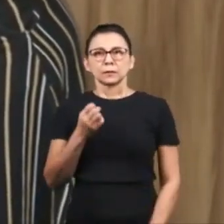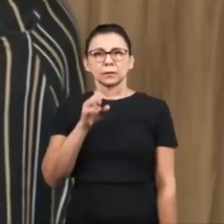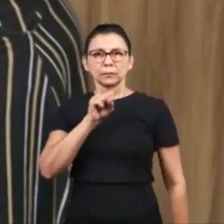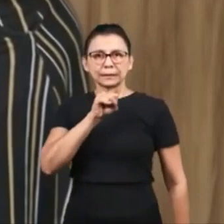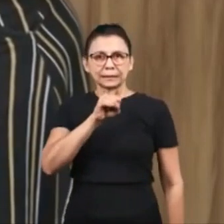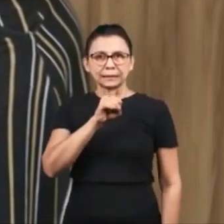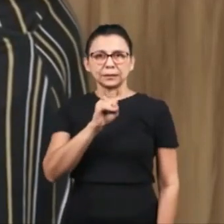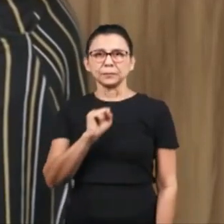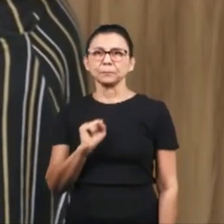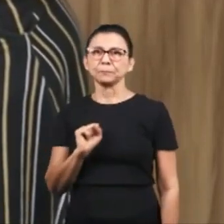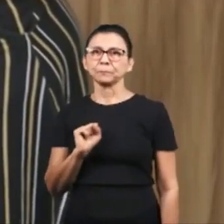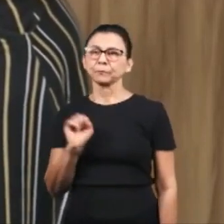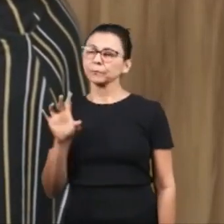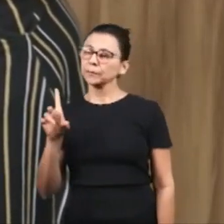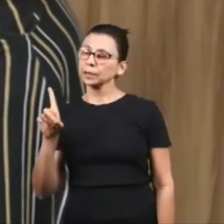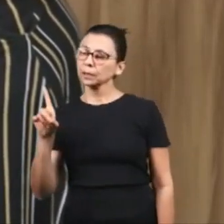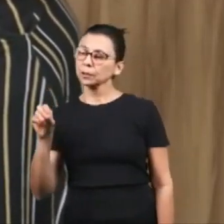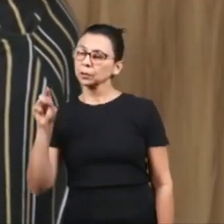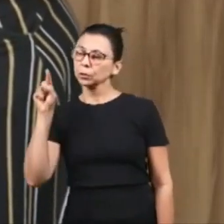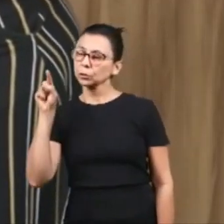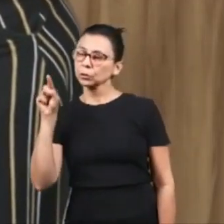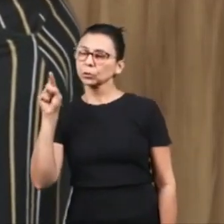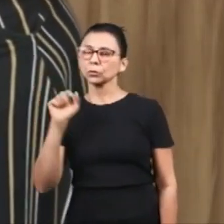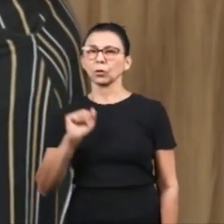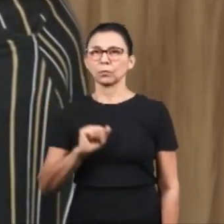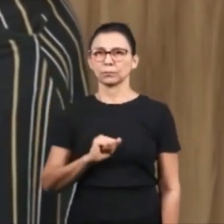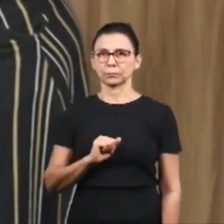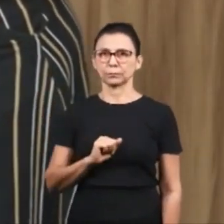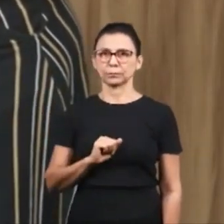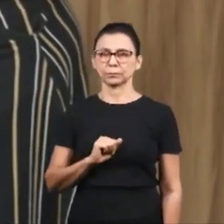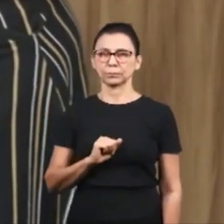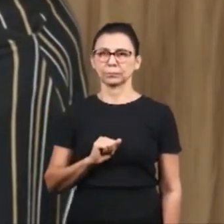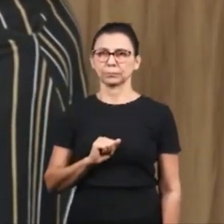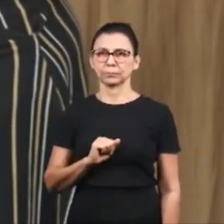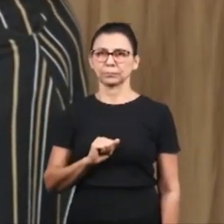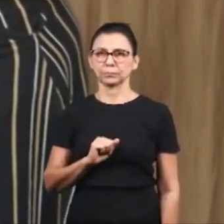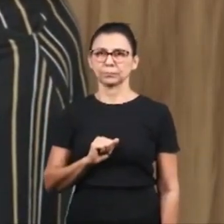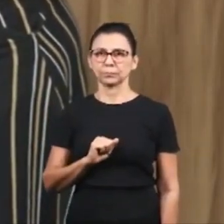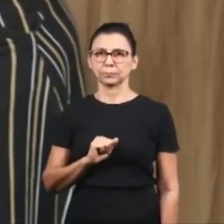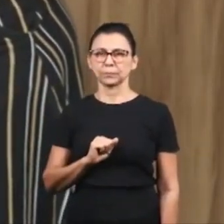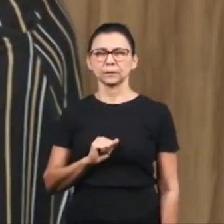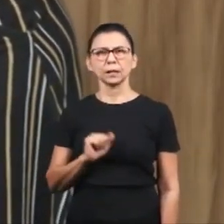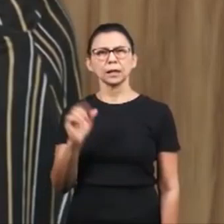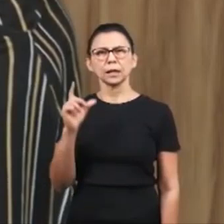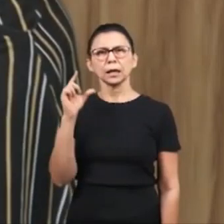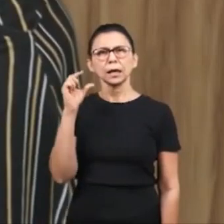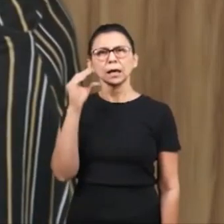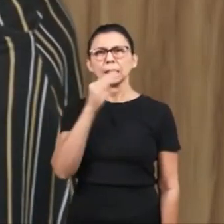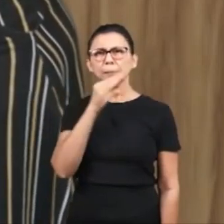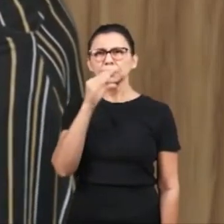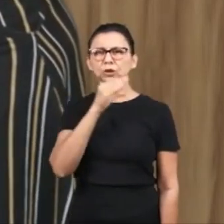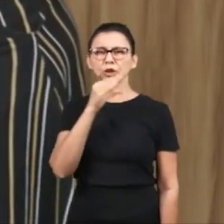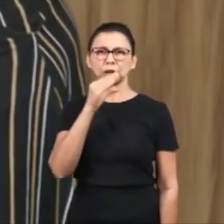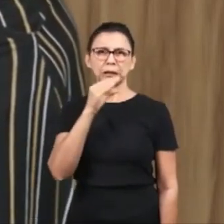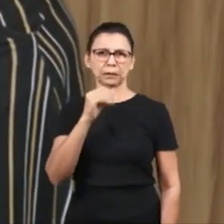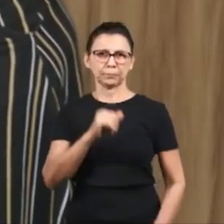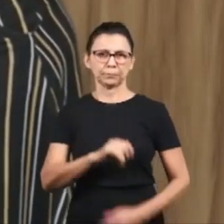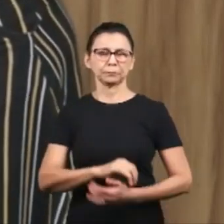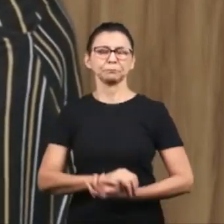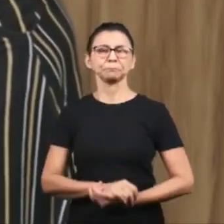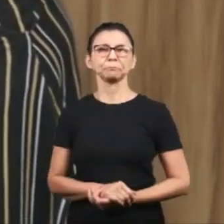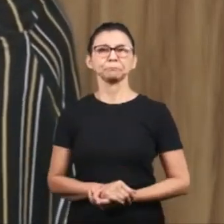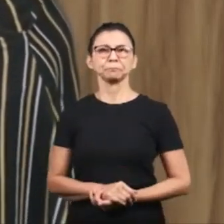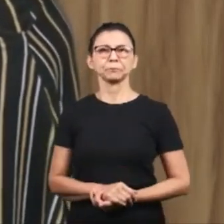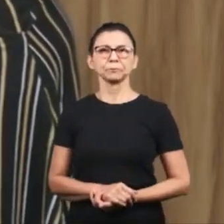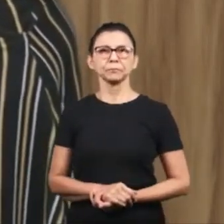notinhas, Si, Dó. Elas são semicolcheia. Tem um valor bem pequeno e é